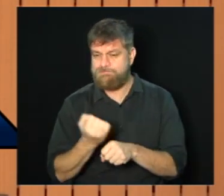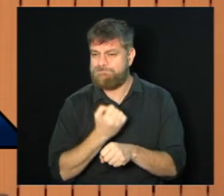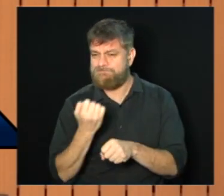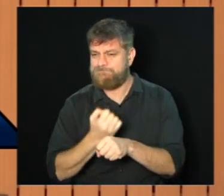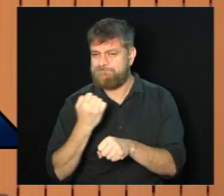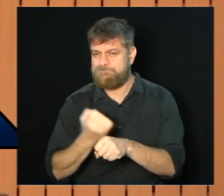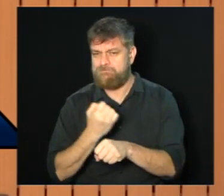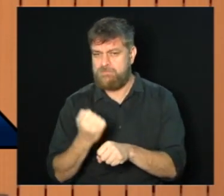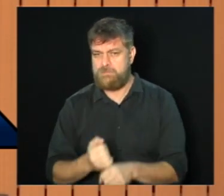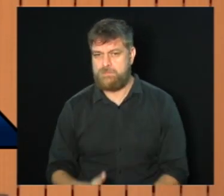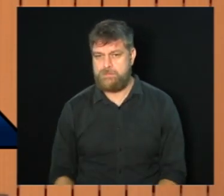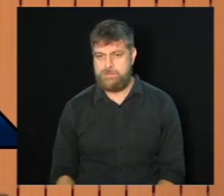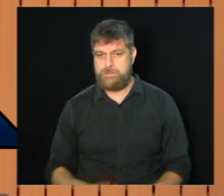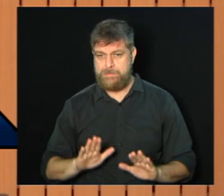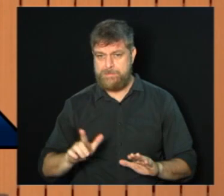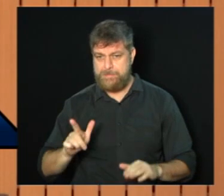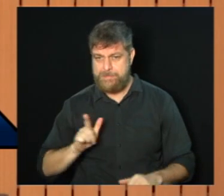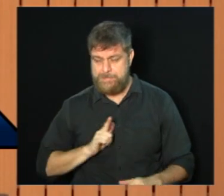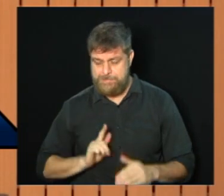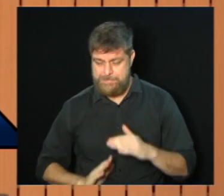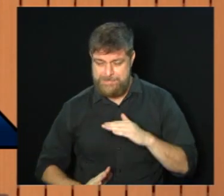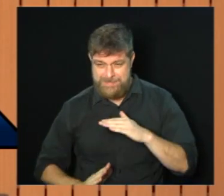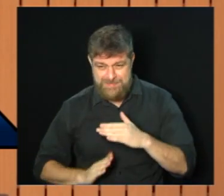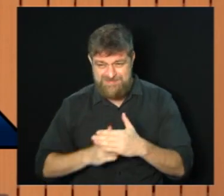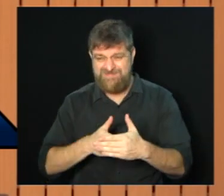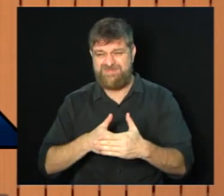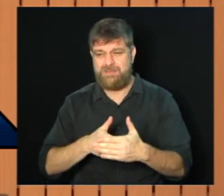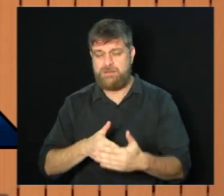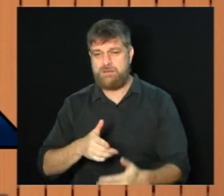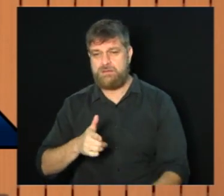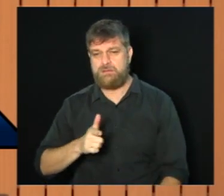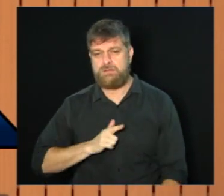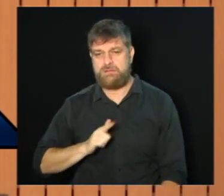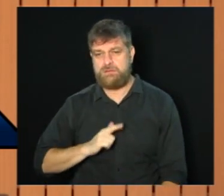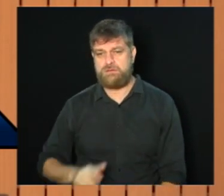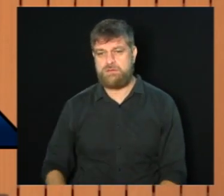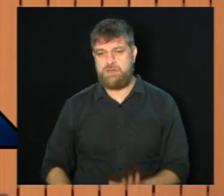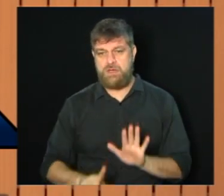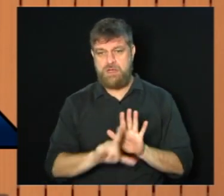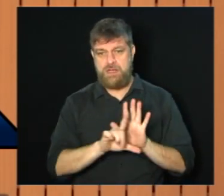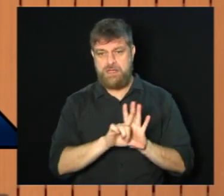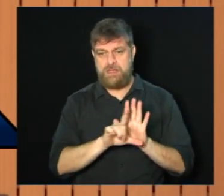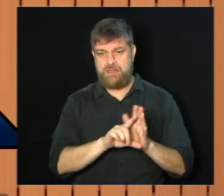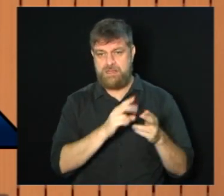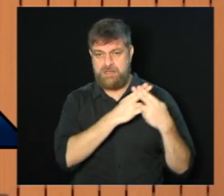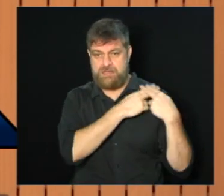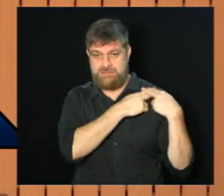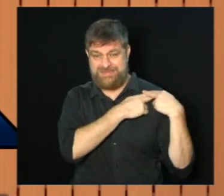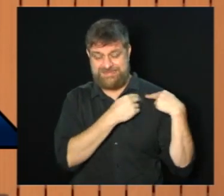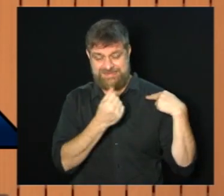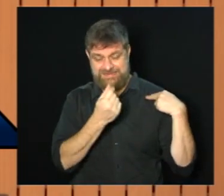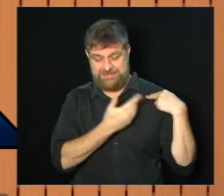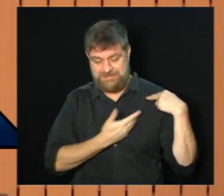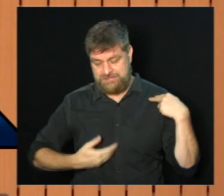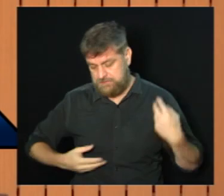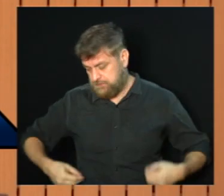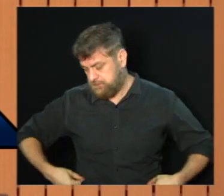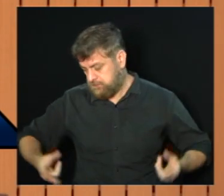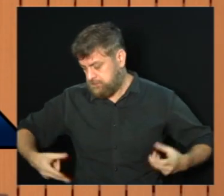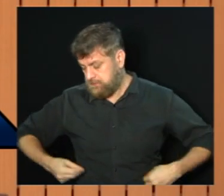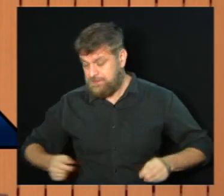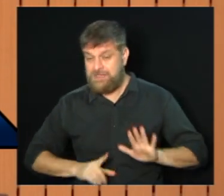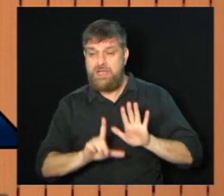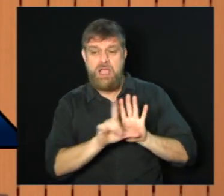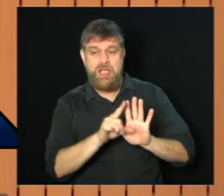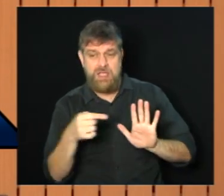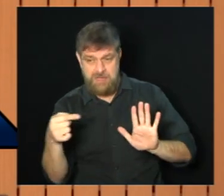das restrições impostas, inclusive pela Lei de Responsabilidade Fiscal. A Lei de Responsabilidade